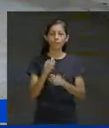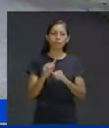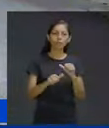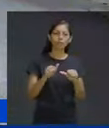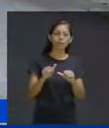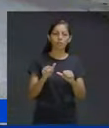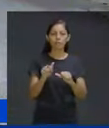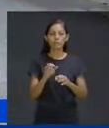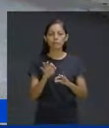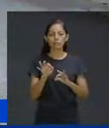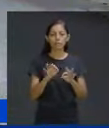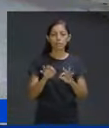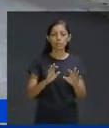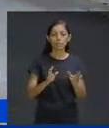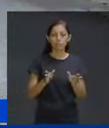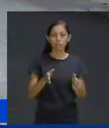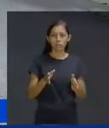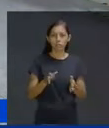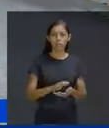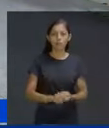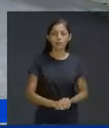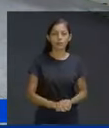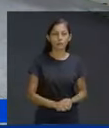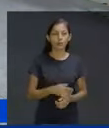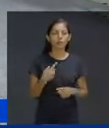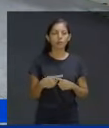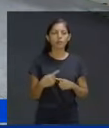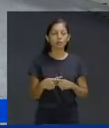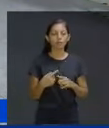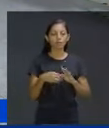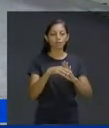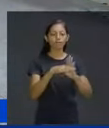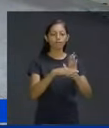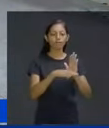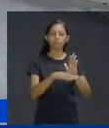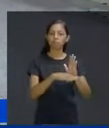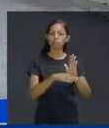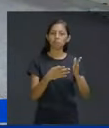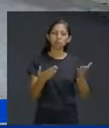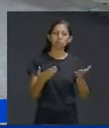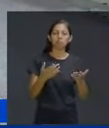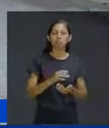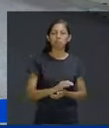que, porque colocaram requisitos que não estavam na norma que